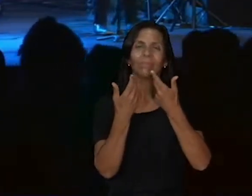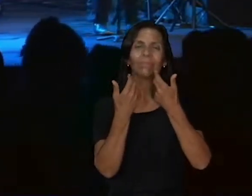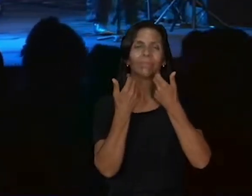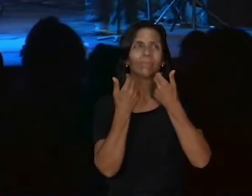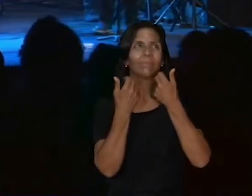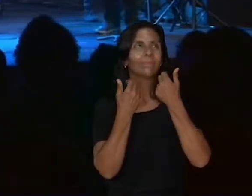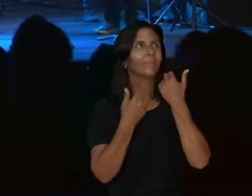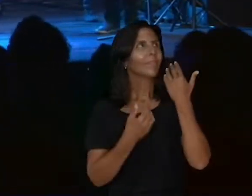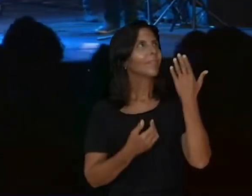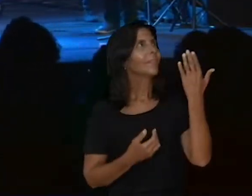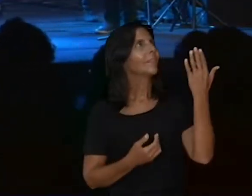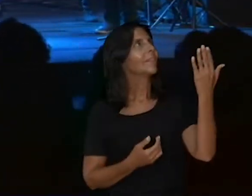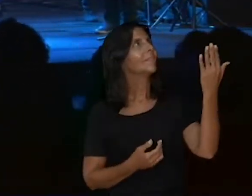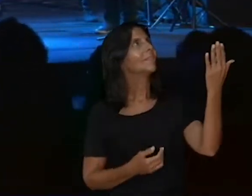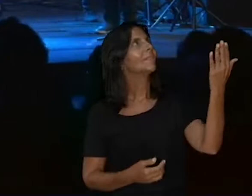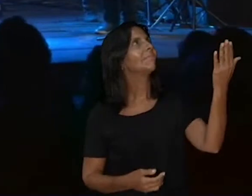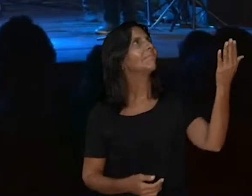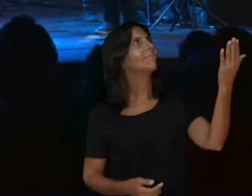contemplar,